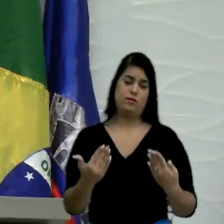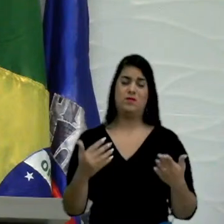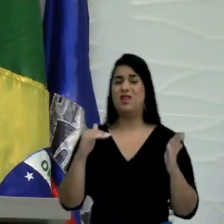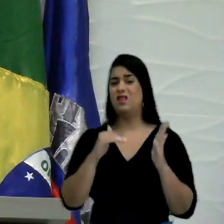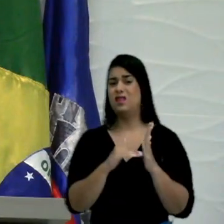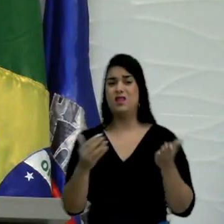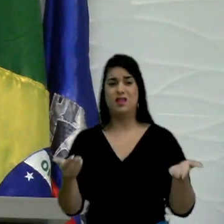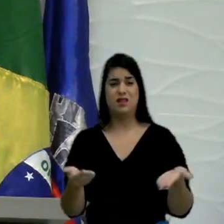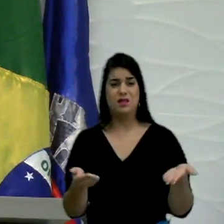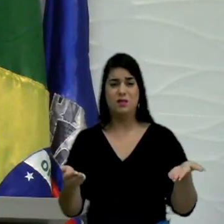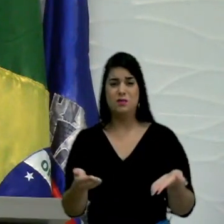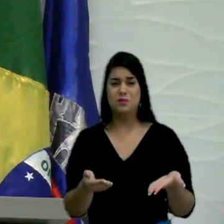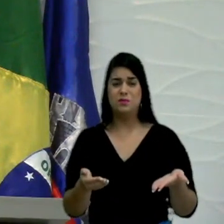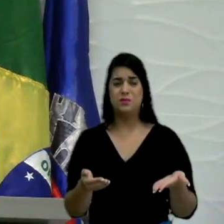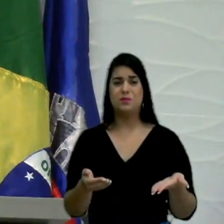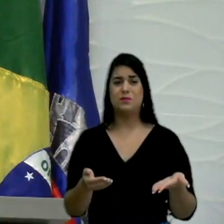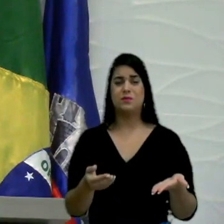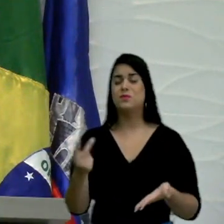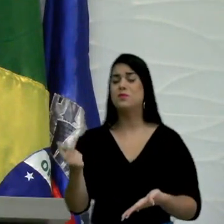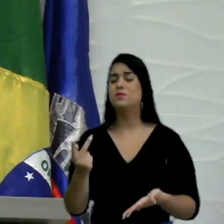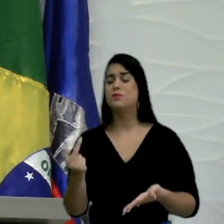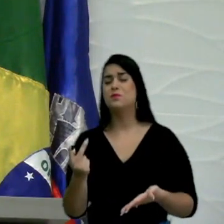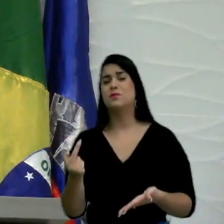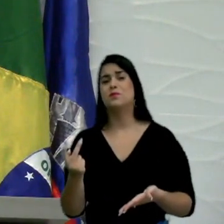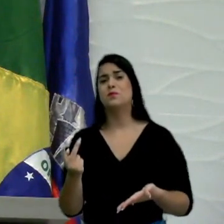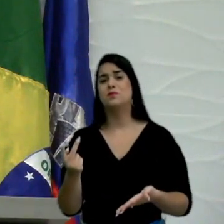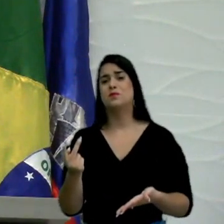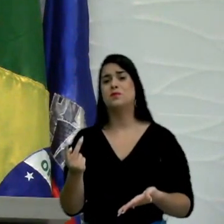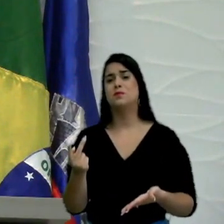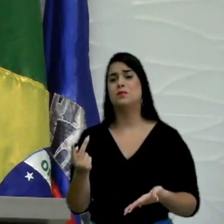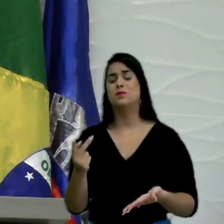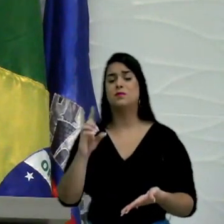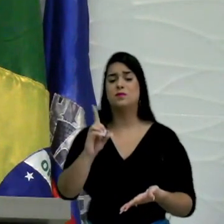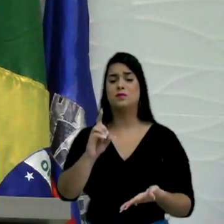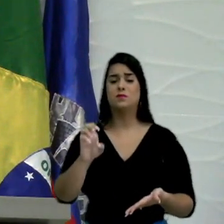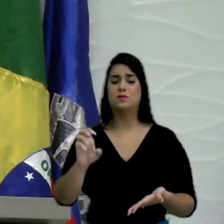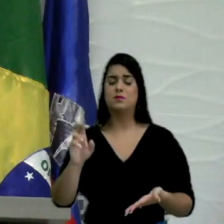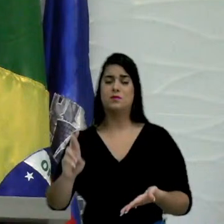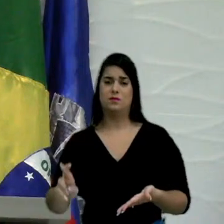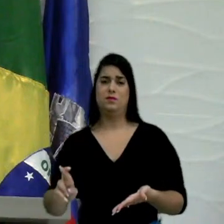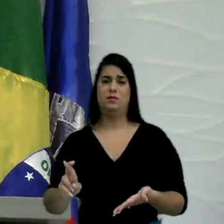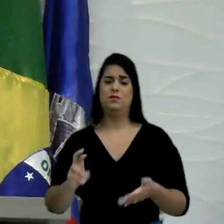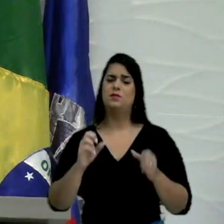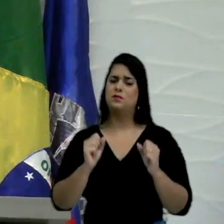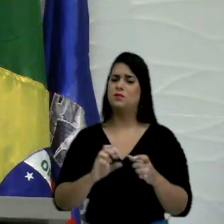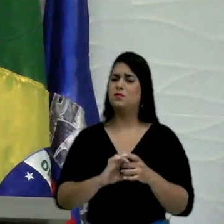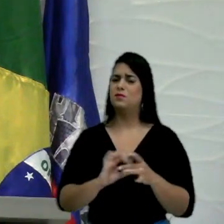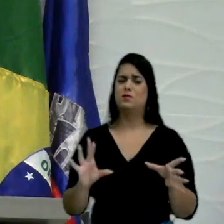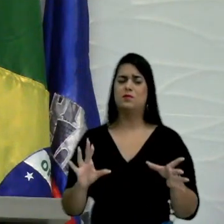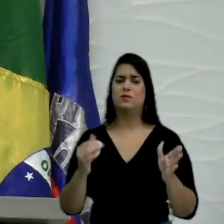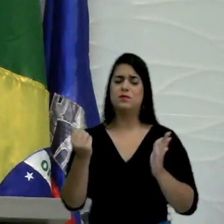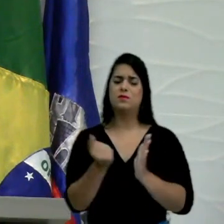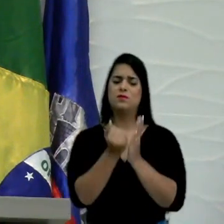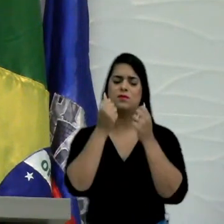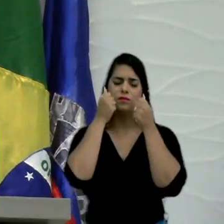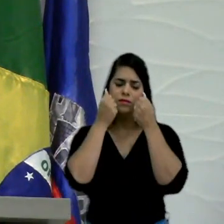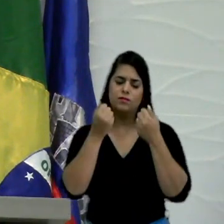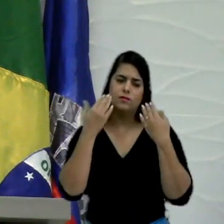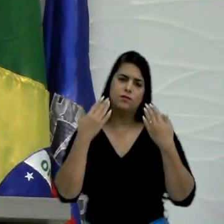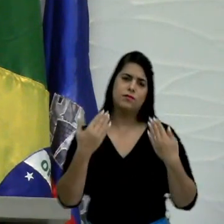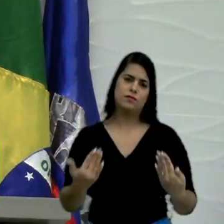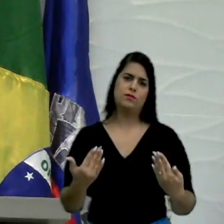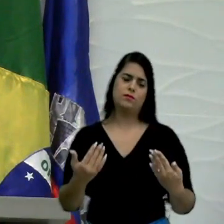hoje demos por duas vezes ao DR a possibilidade de se marcar uma audiência pública e